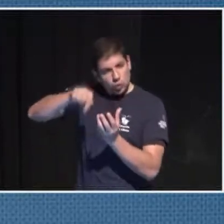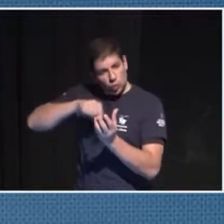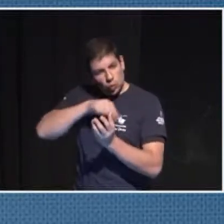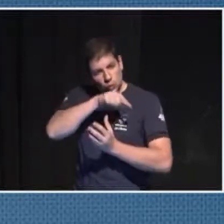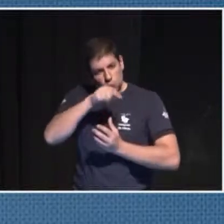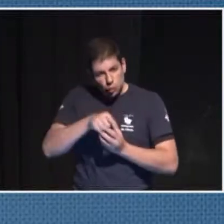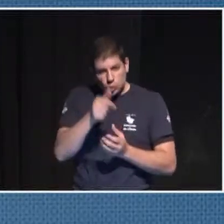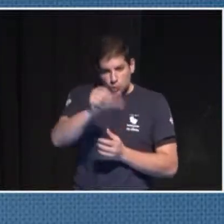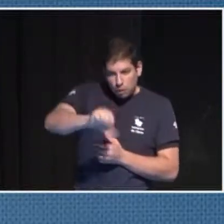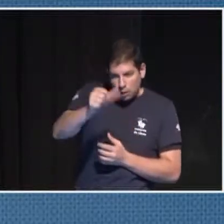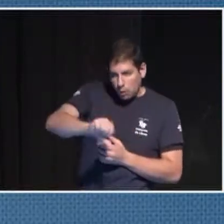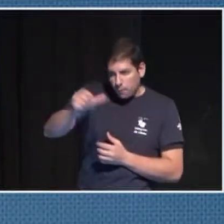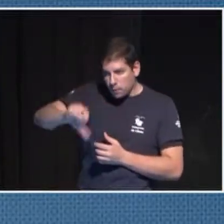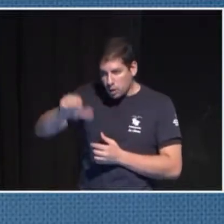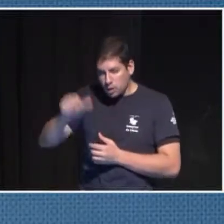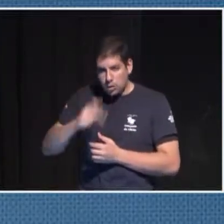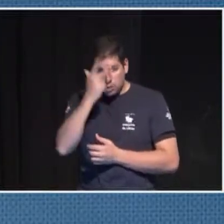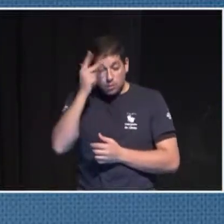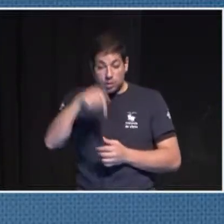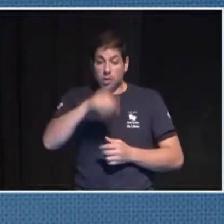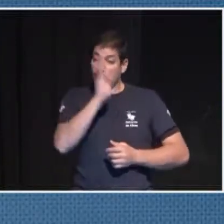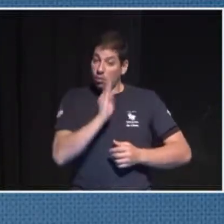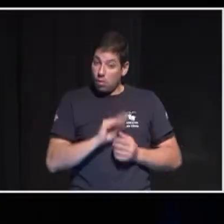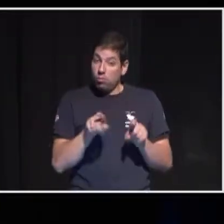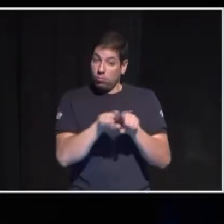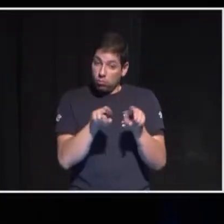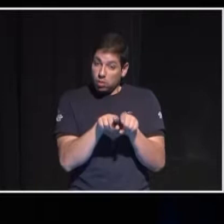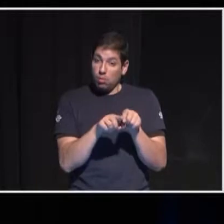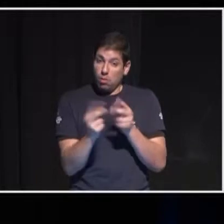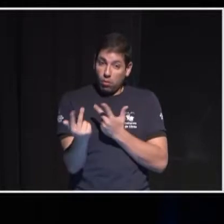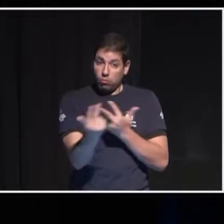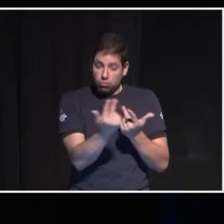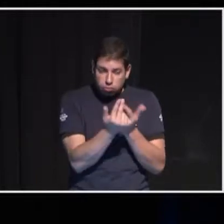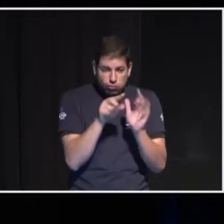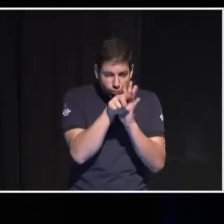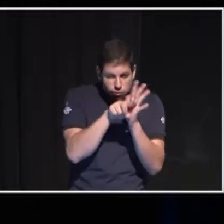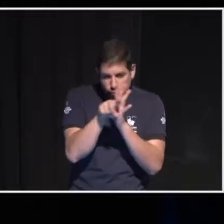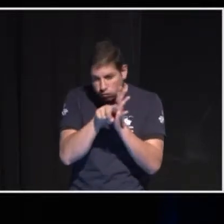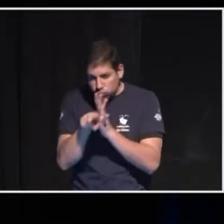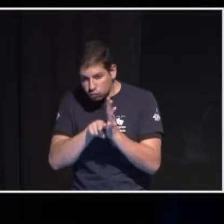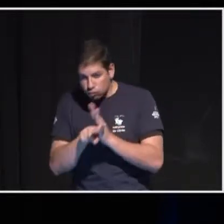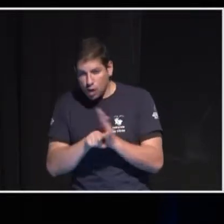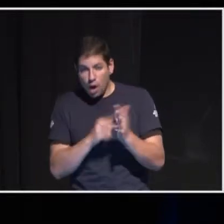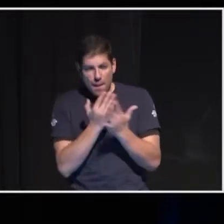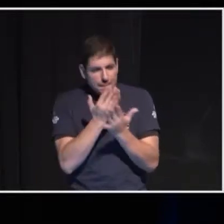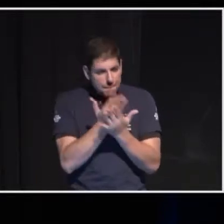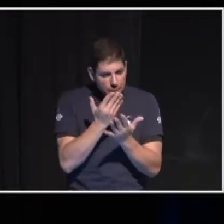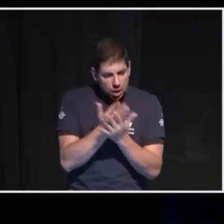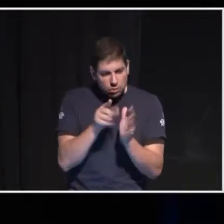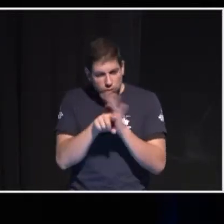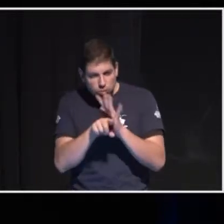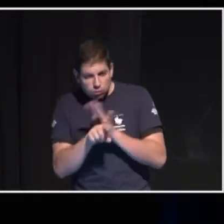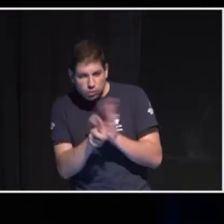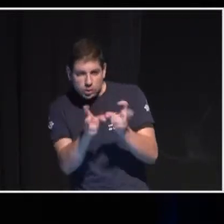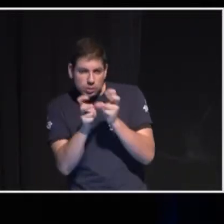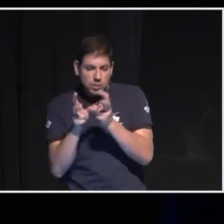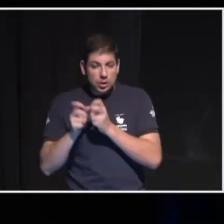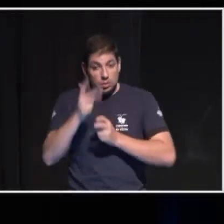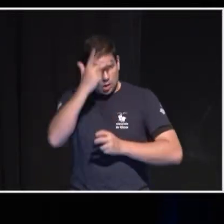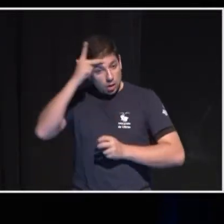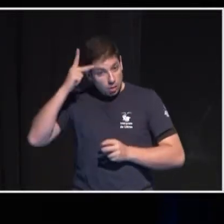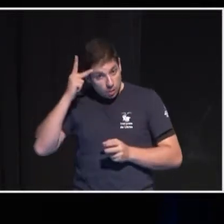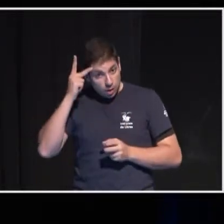multicêntrico, do qual o Brasil fez parte. Nesse estudo se viu que os pacientes em uso